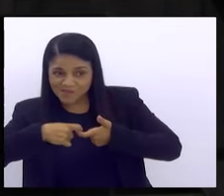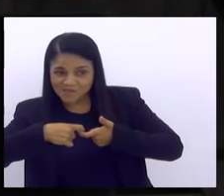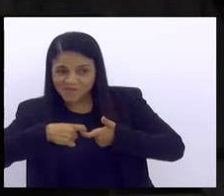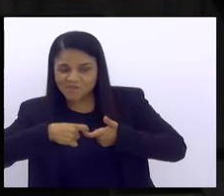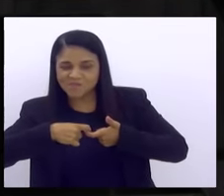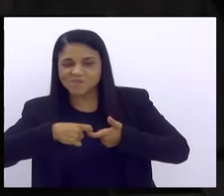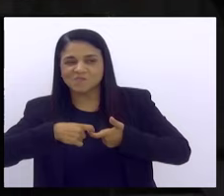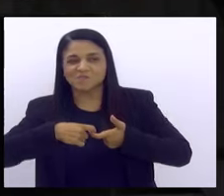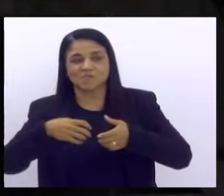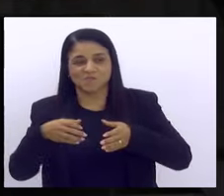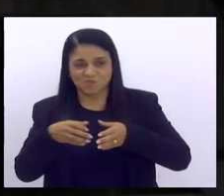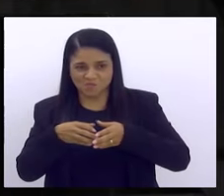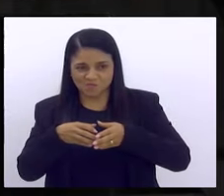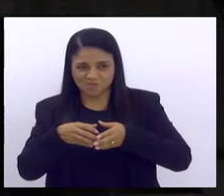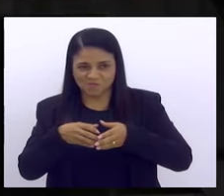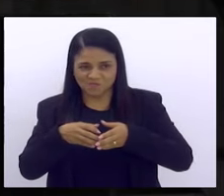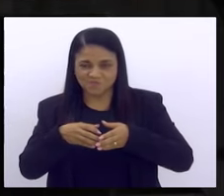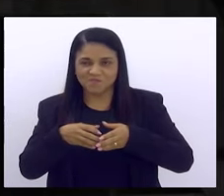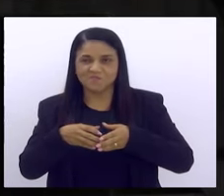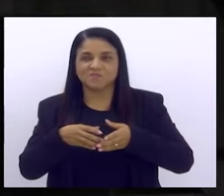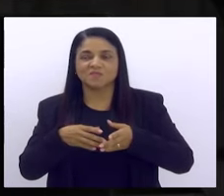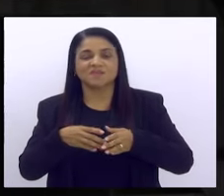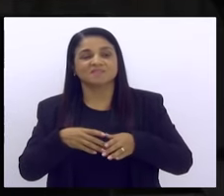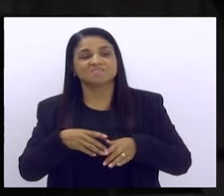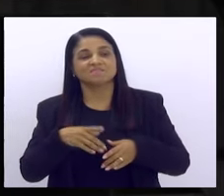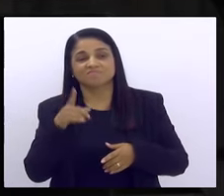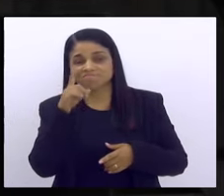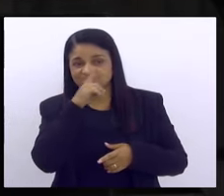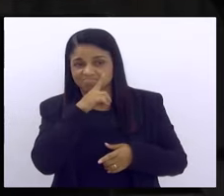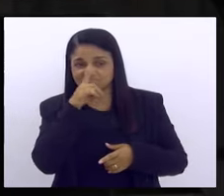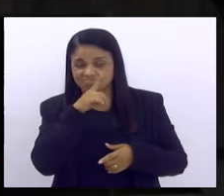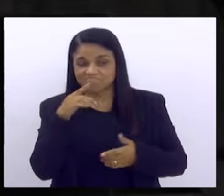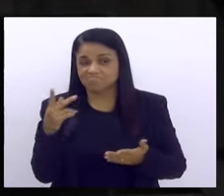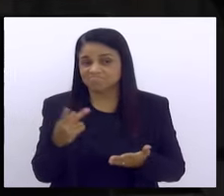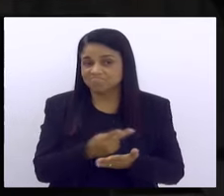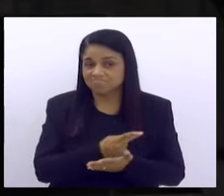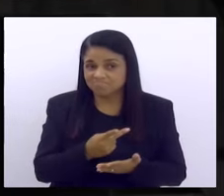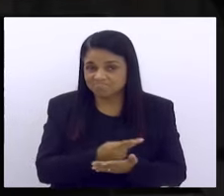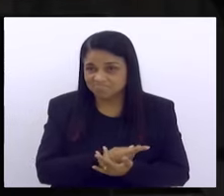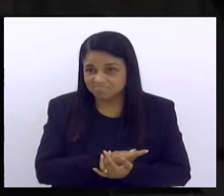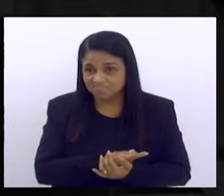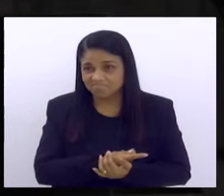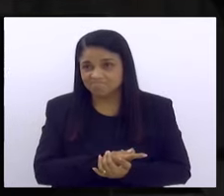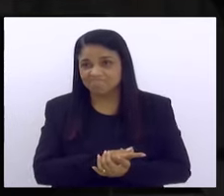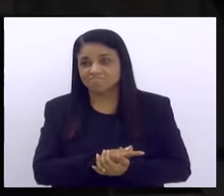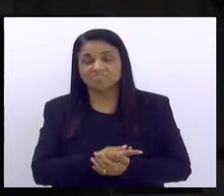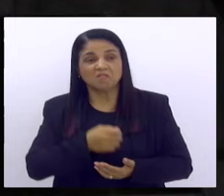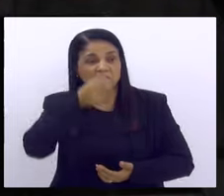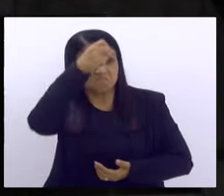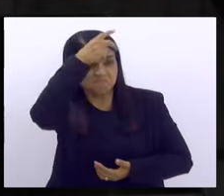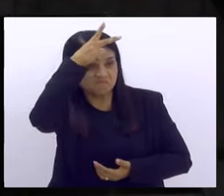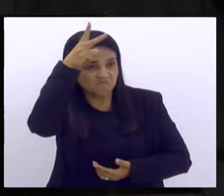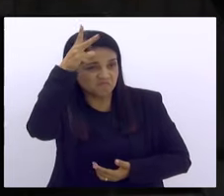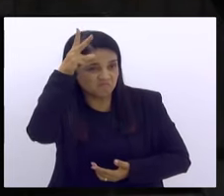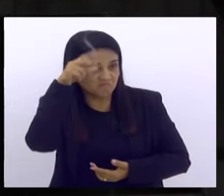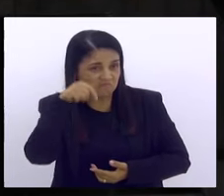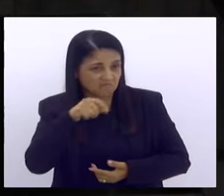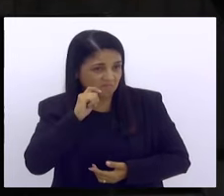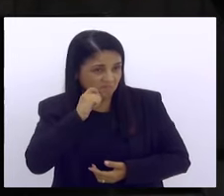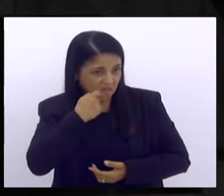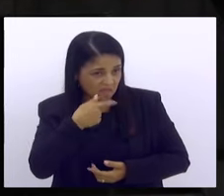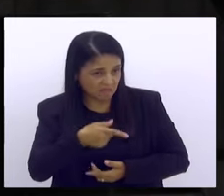o fazendo de maneira ilegal. E eu não vejo nenhuma indignação do prefeito do Rio,